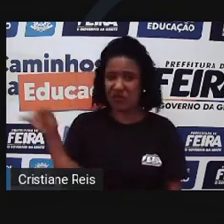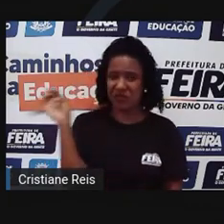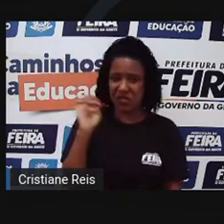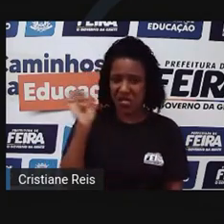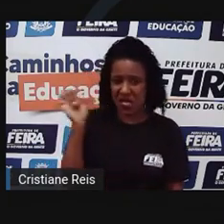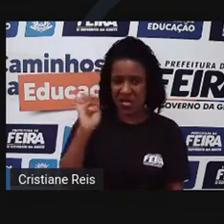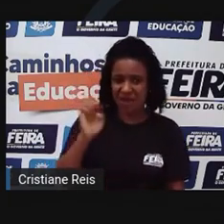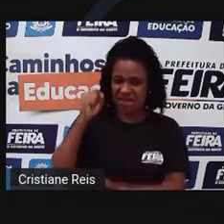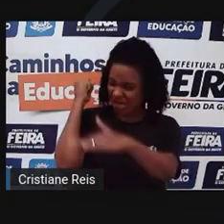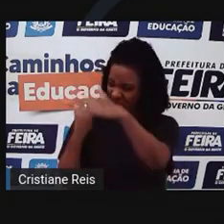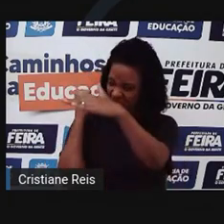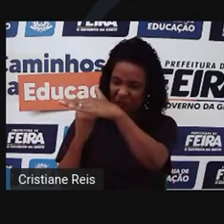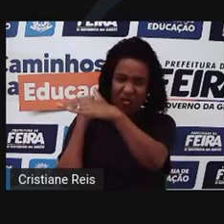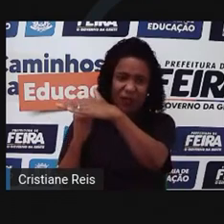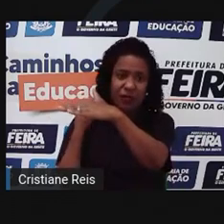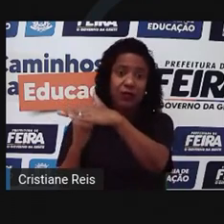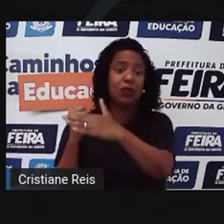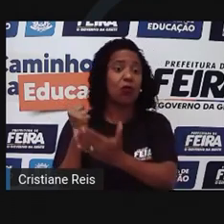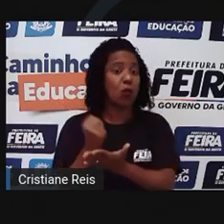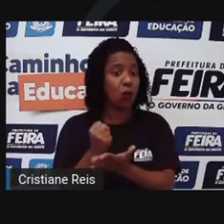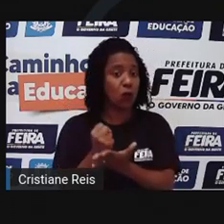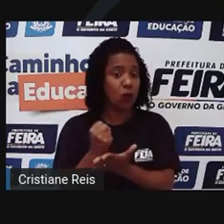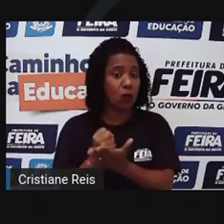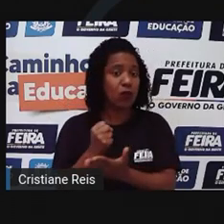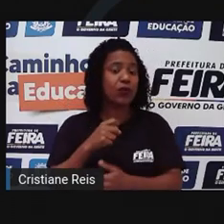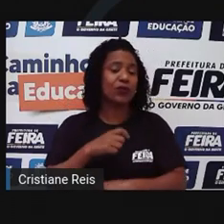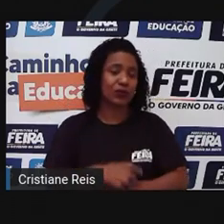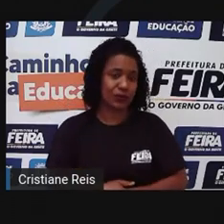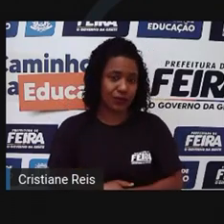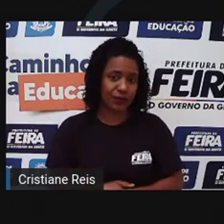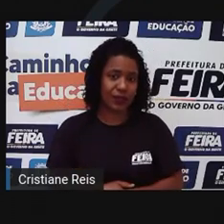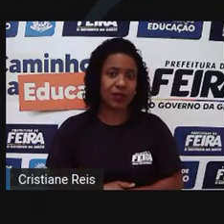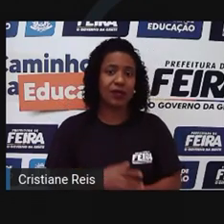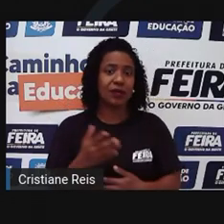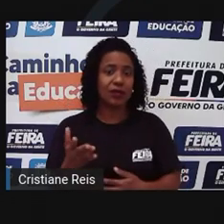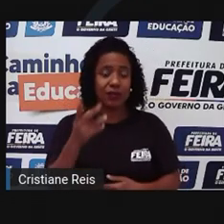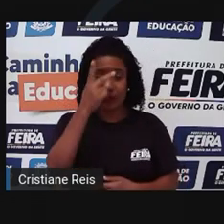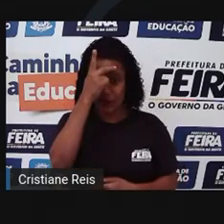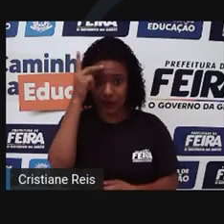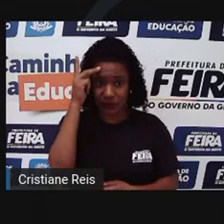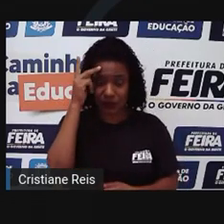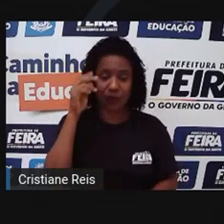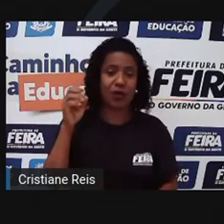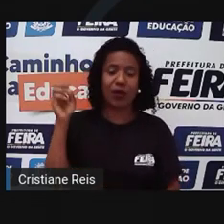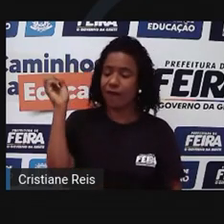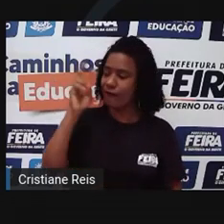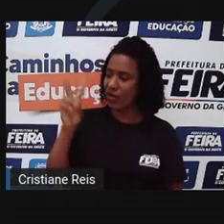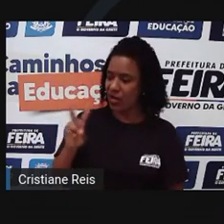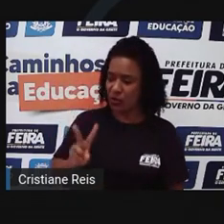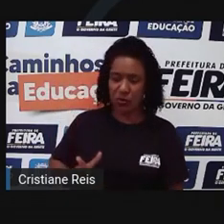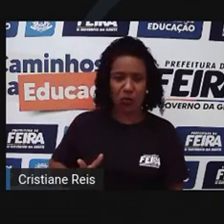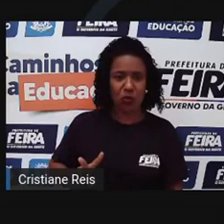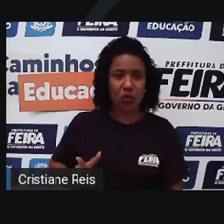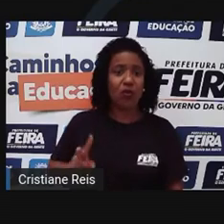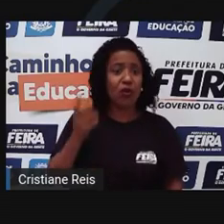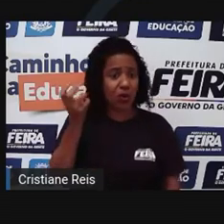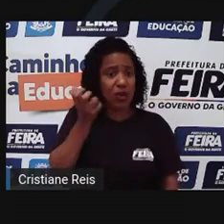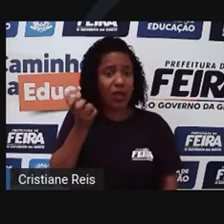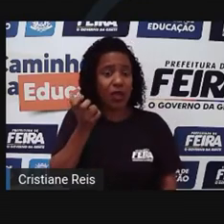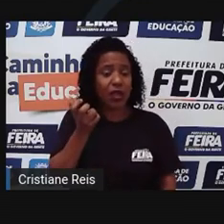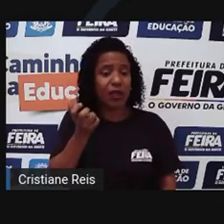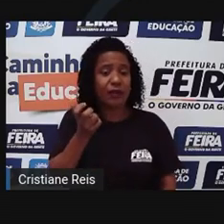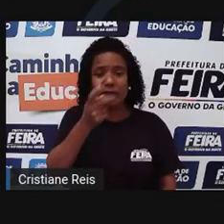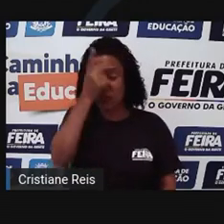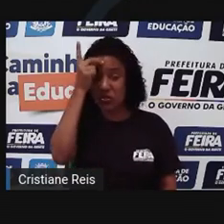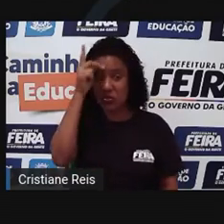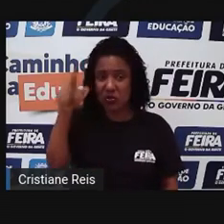né? Nós temos hoje um vereador querendo internar pessoas que querem fazer aborto. Então, eu não sei realmente de que